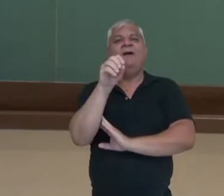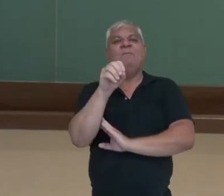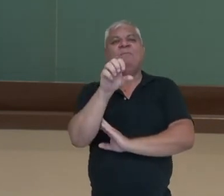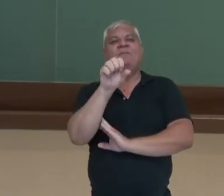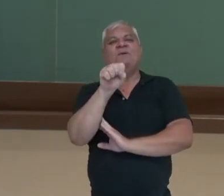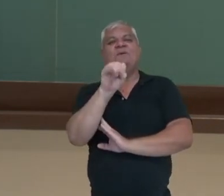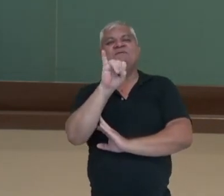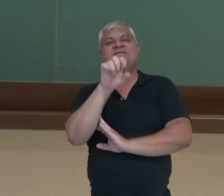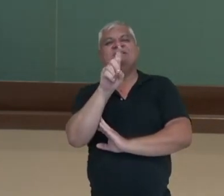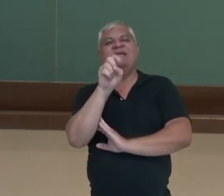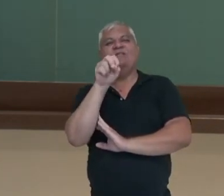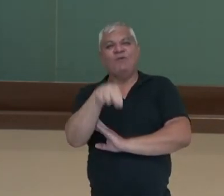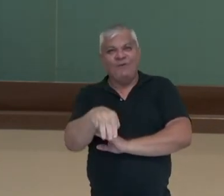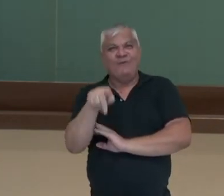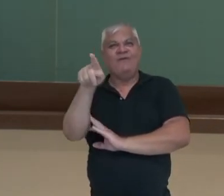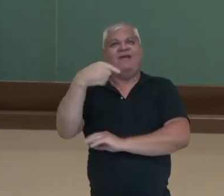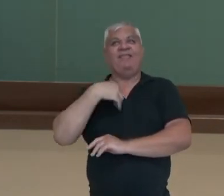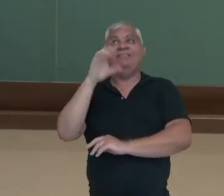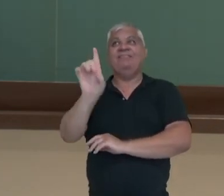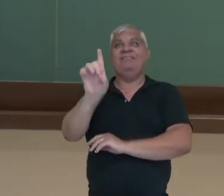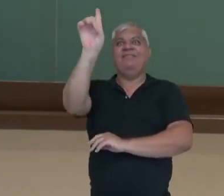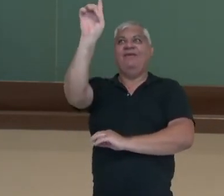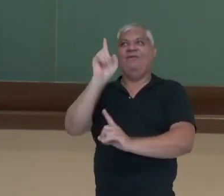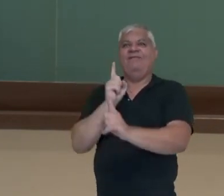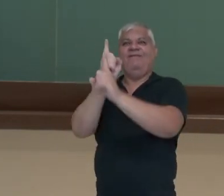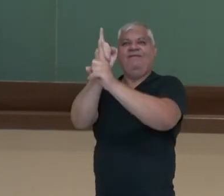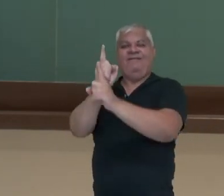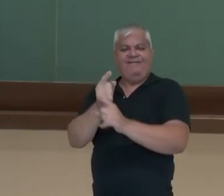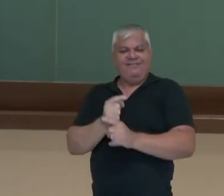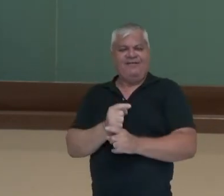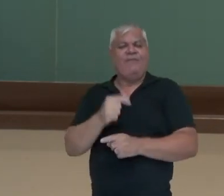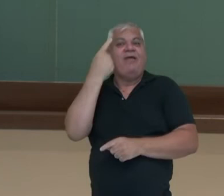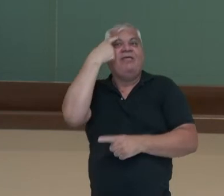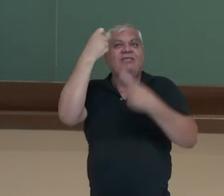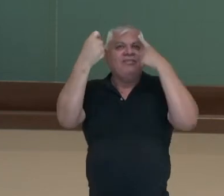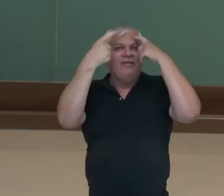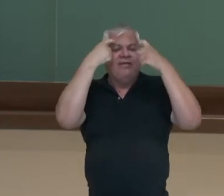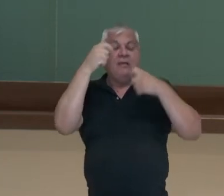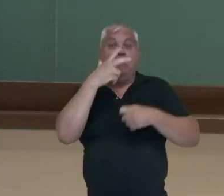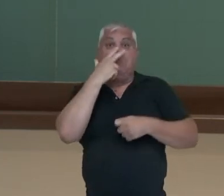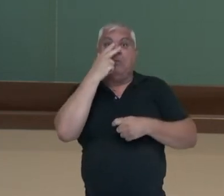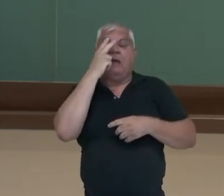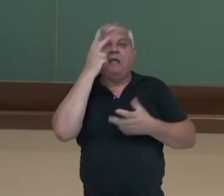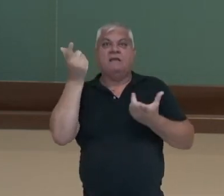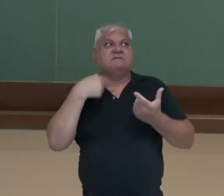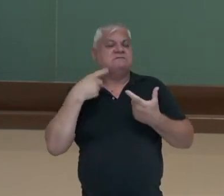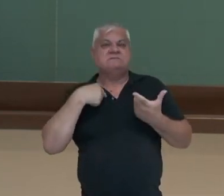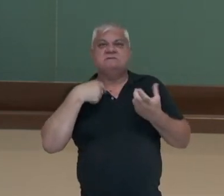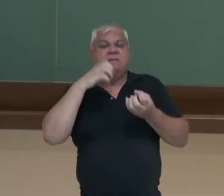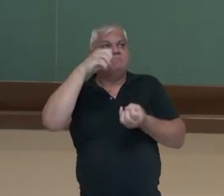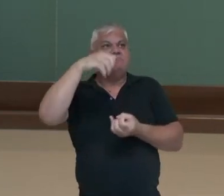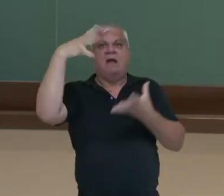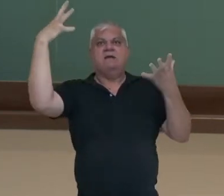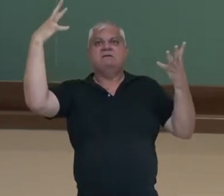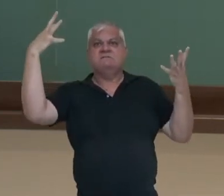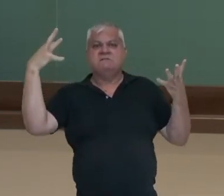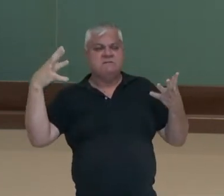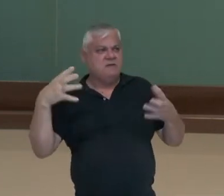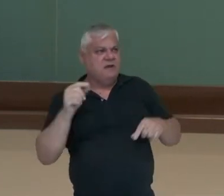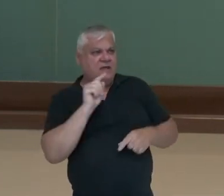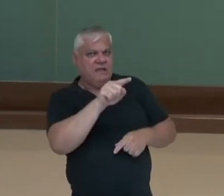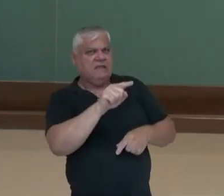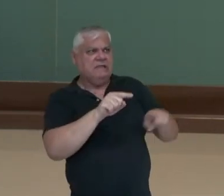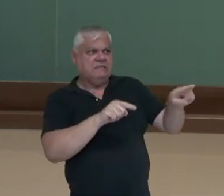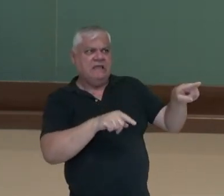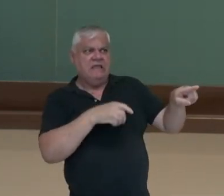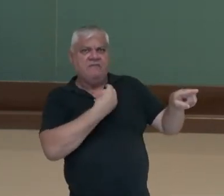Então, a ideia do mar, de outros lugares, de outros povos, era encantada porque era visto como ali tem